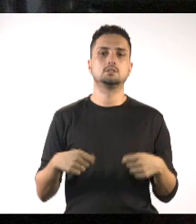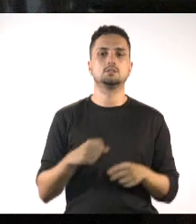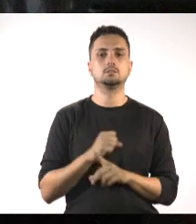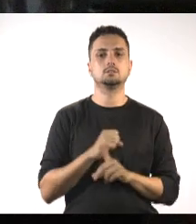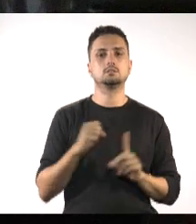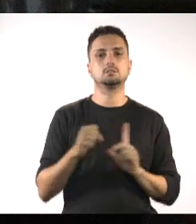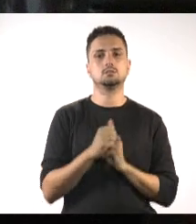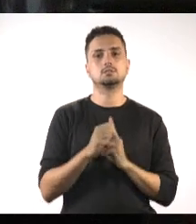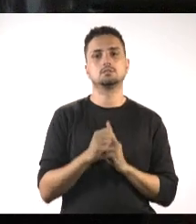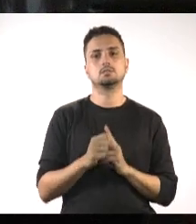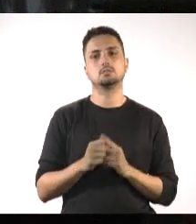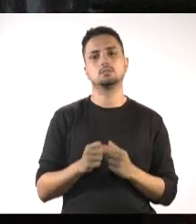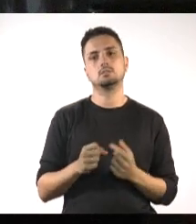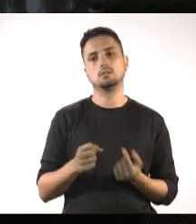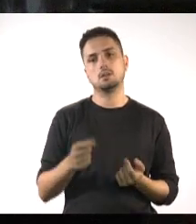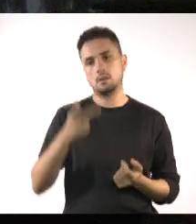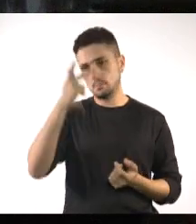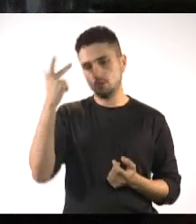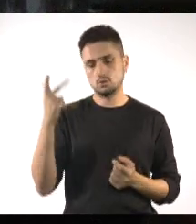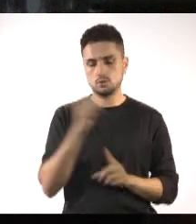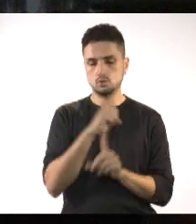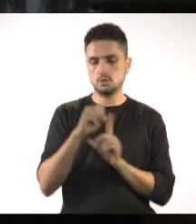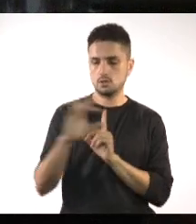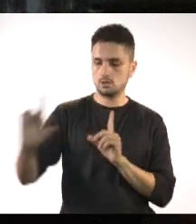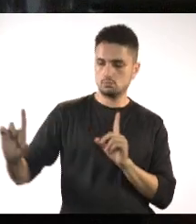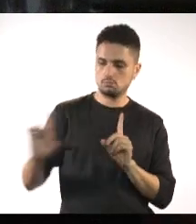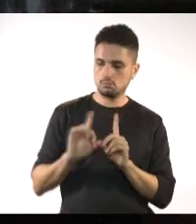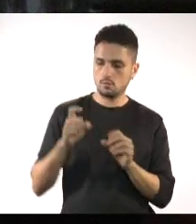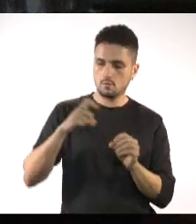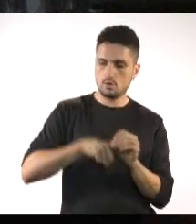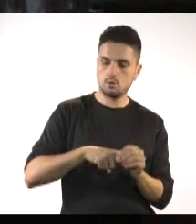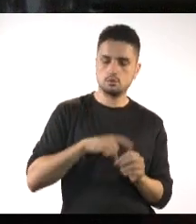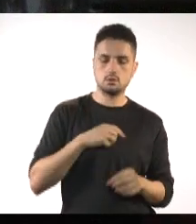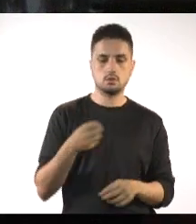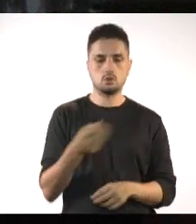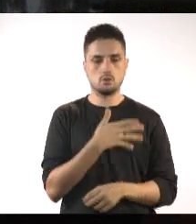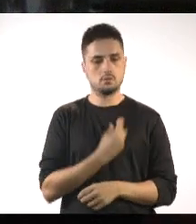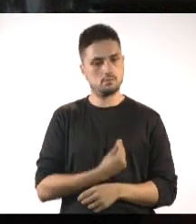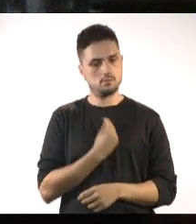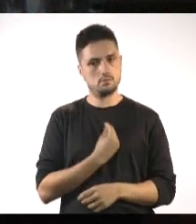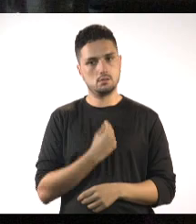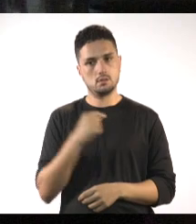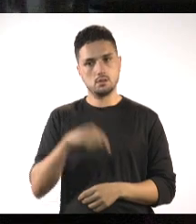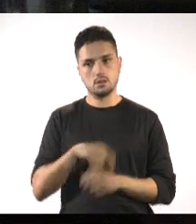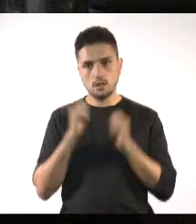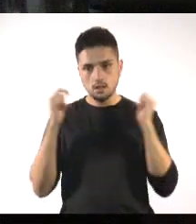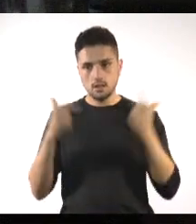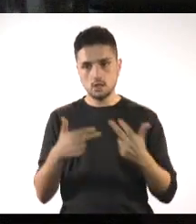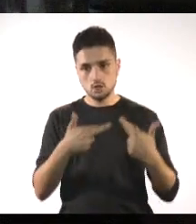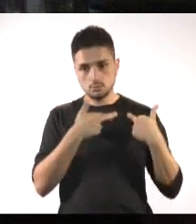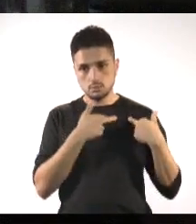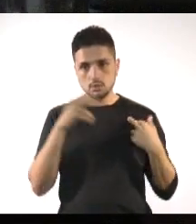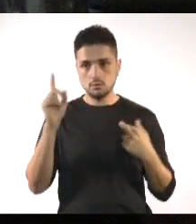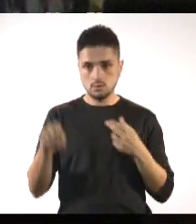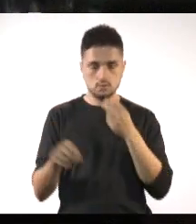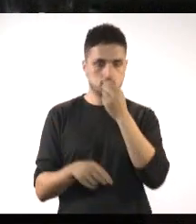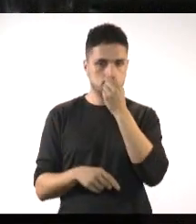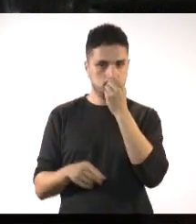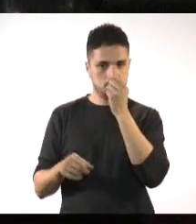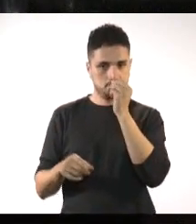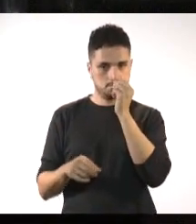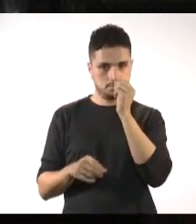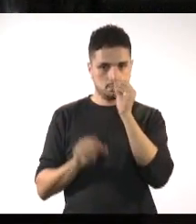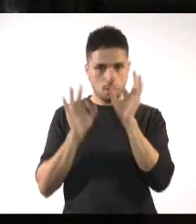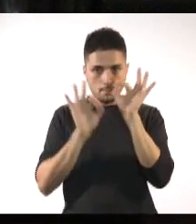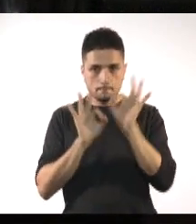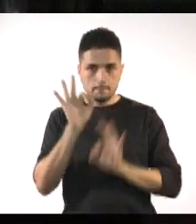viver uma nova vida, uma nova realidade, eu creio que essa casa aqui é responsável por isso. E são projetos que